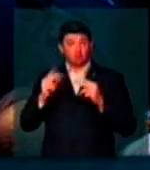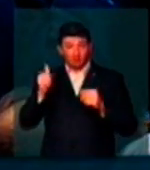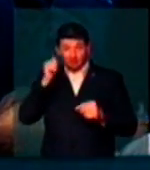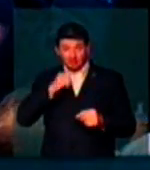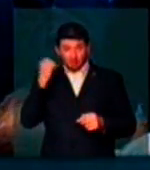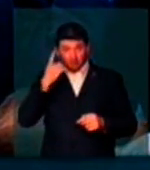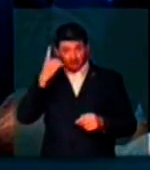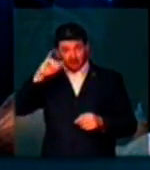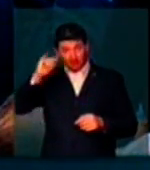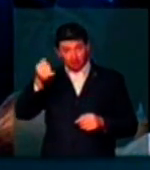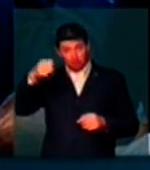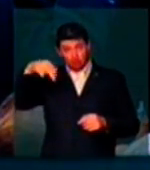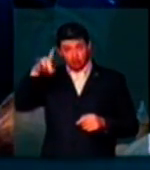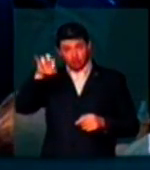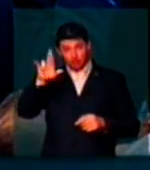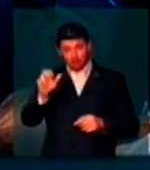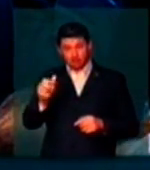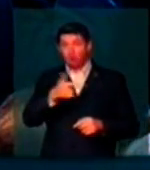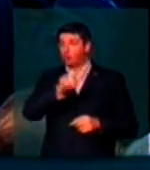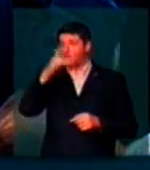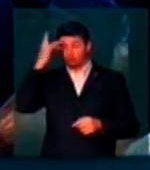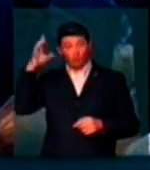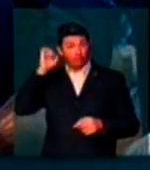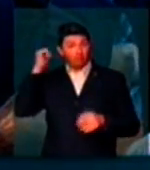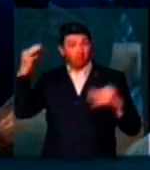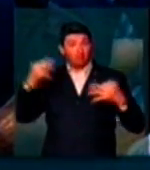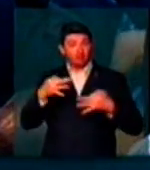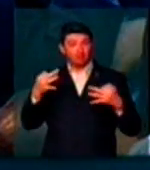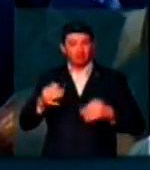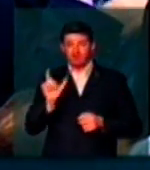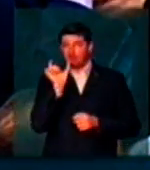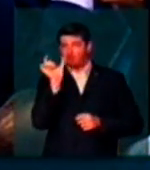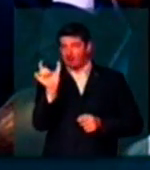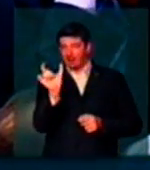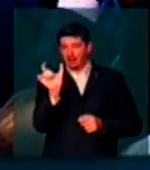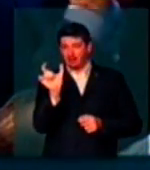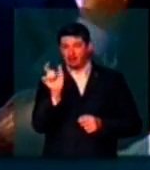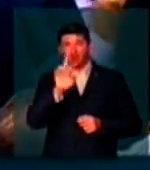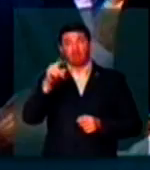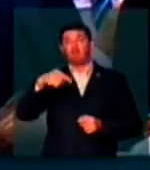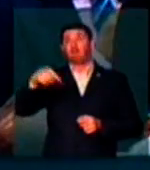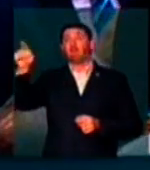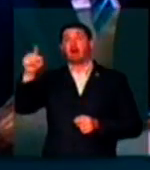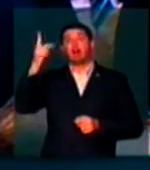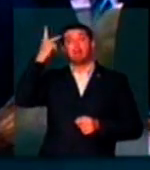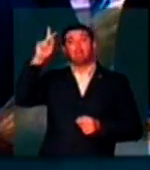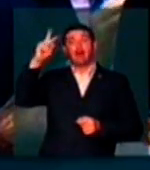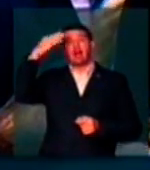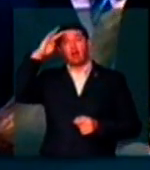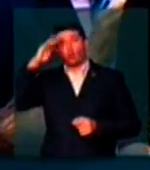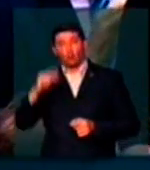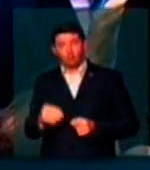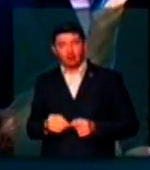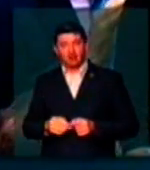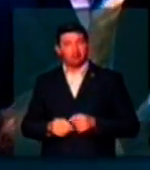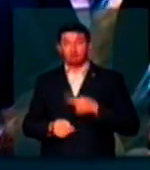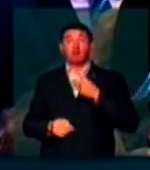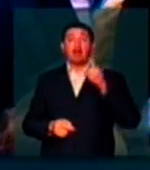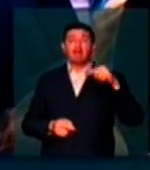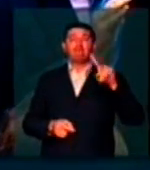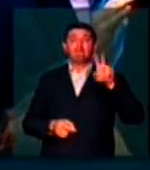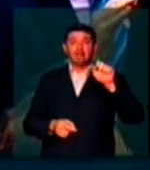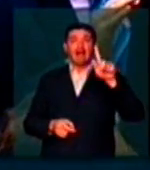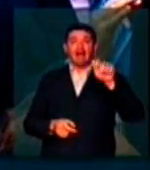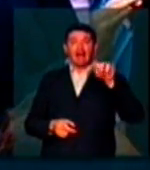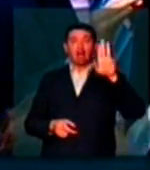deputada Jandira, outros ouviram perfeitamente que a palavra usada não foi, que a palavra não era de ordem, vá para Cuba. Então, eu